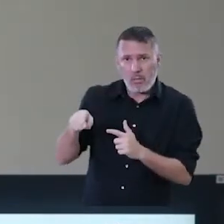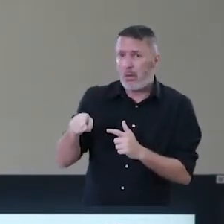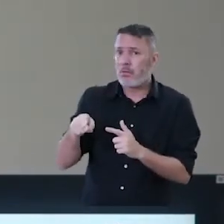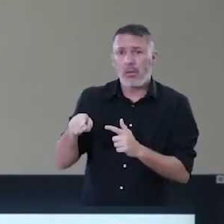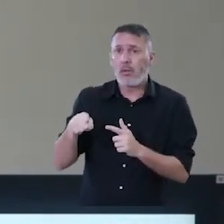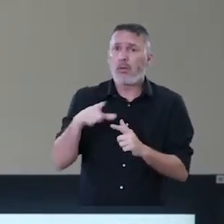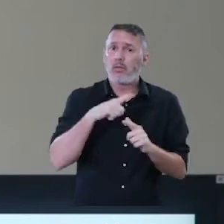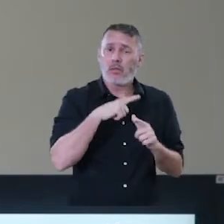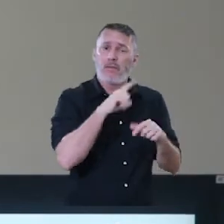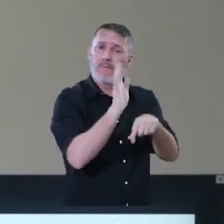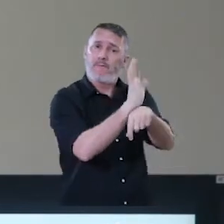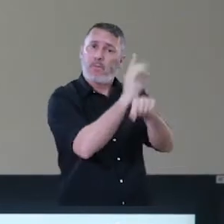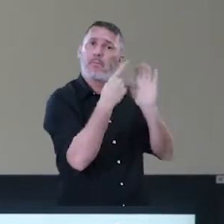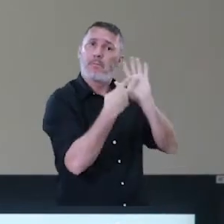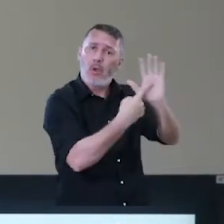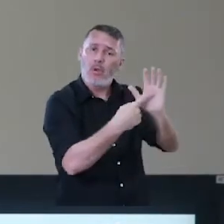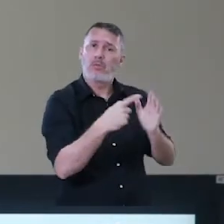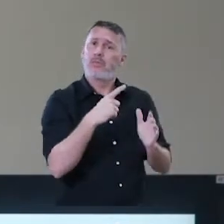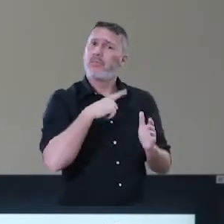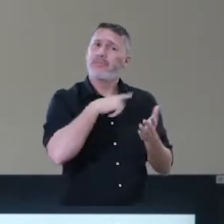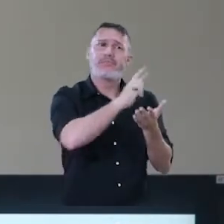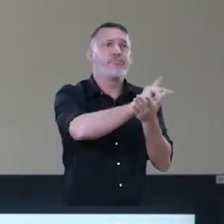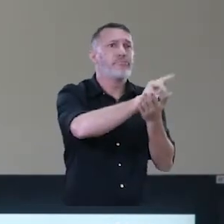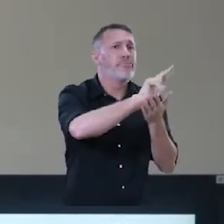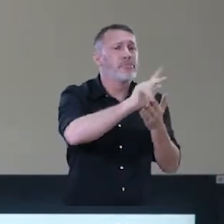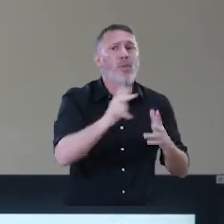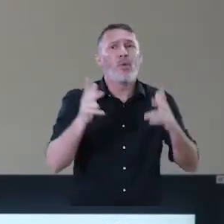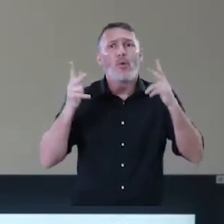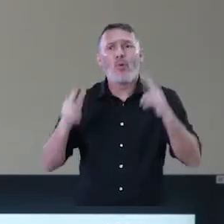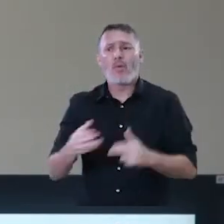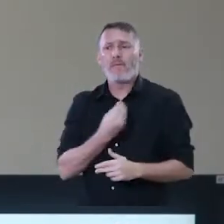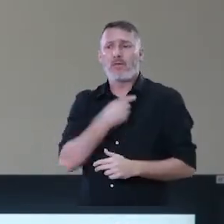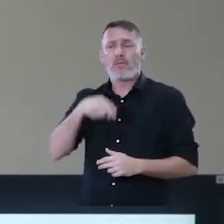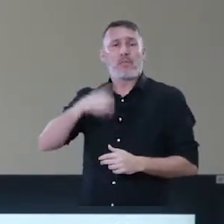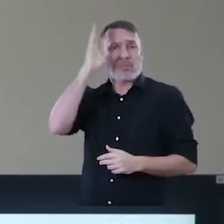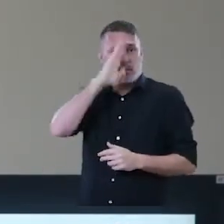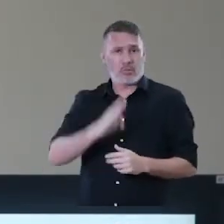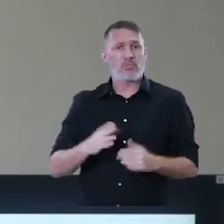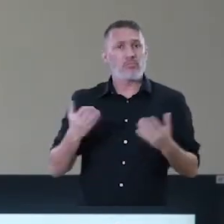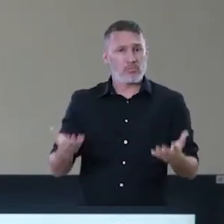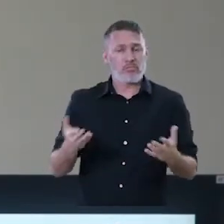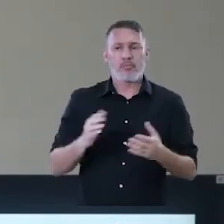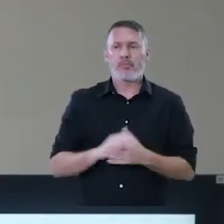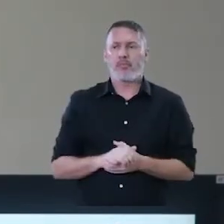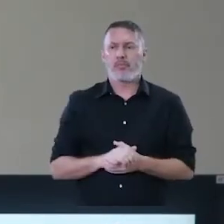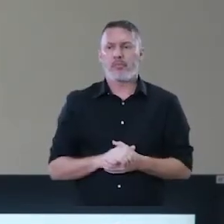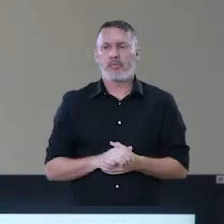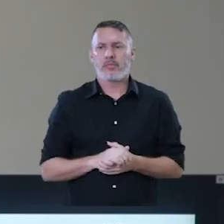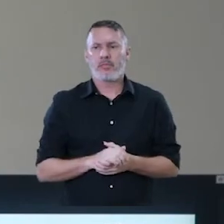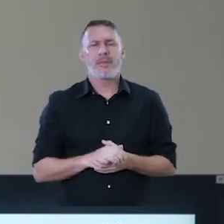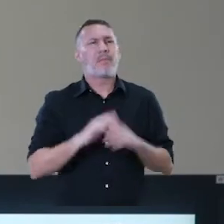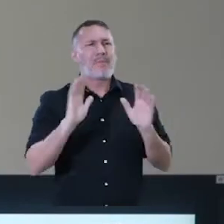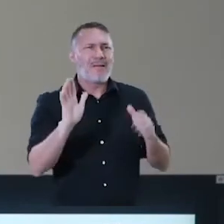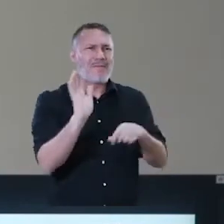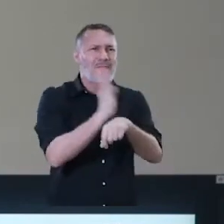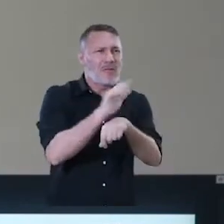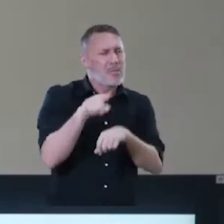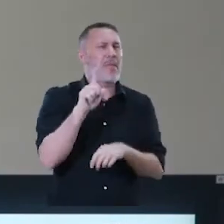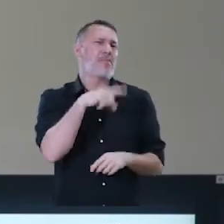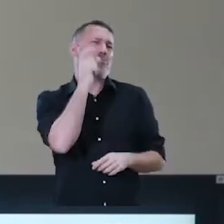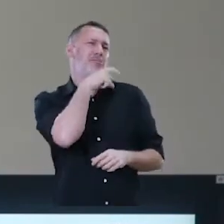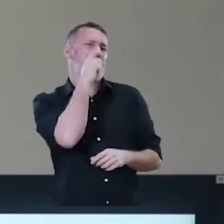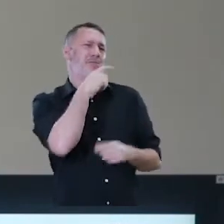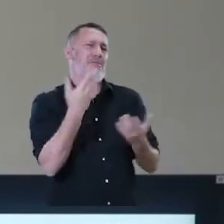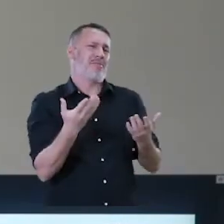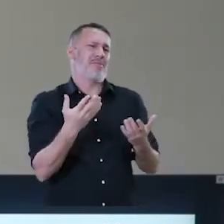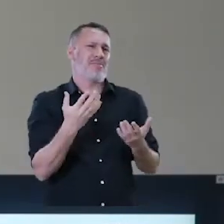isso em séries e filmes. No caso aqui, nós temos o Matrix. Pô, professor, mas aquilo ali está na